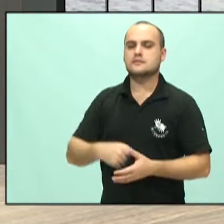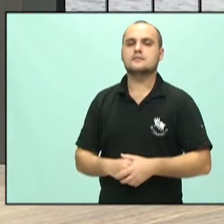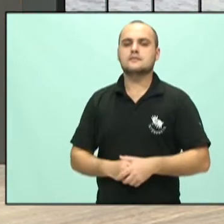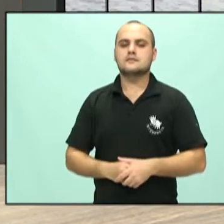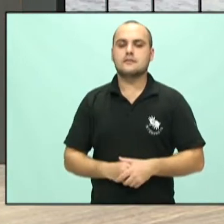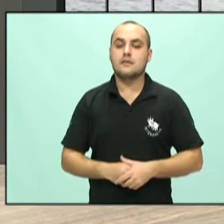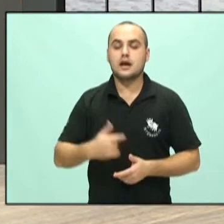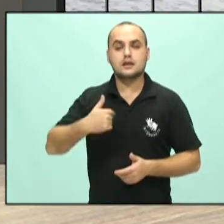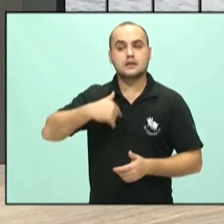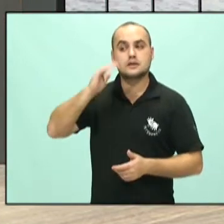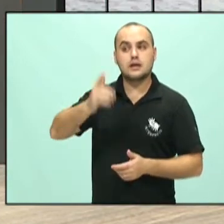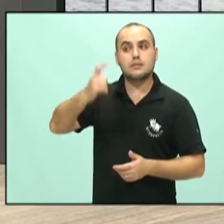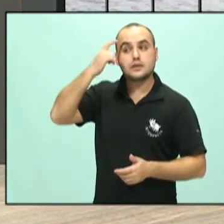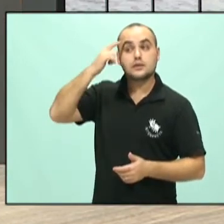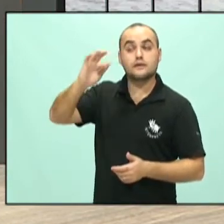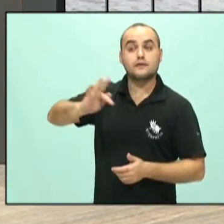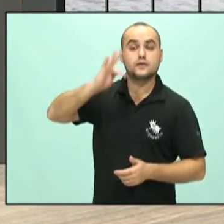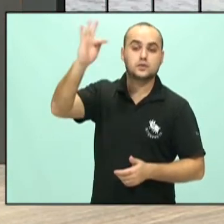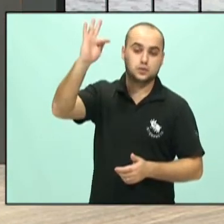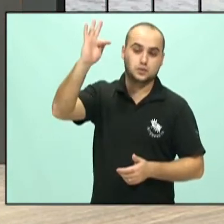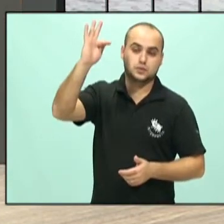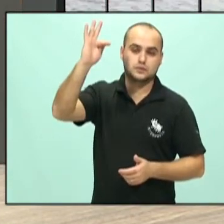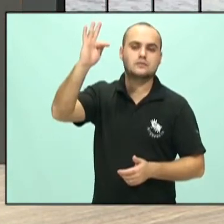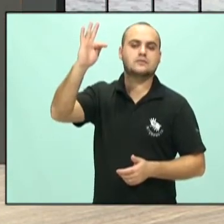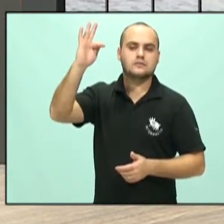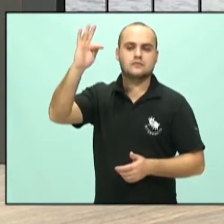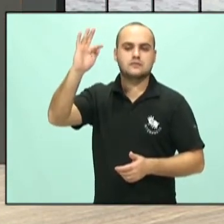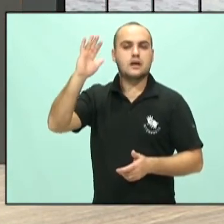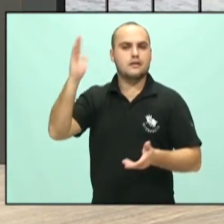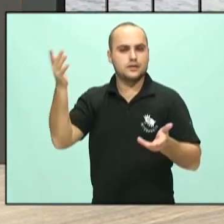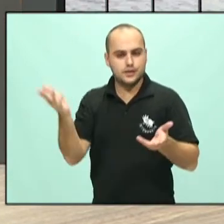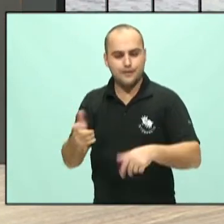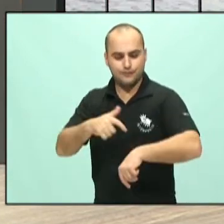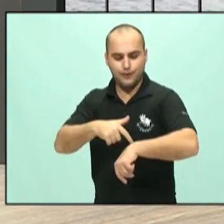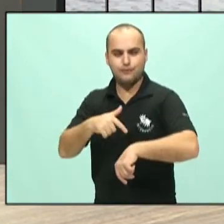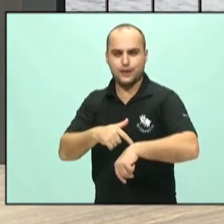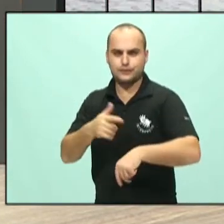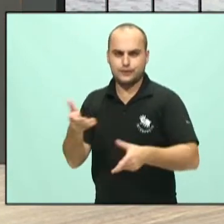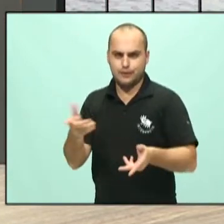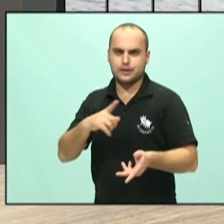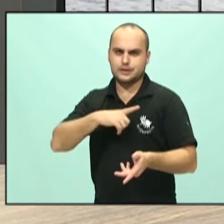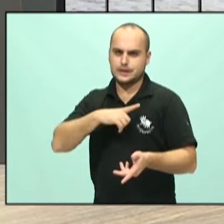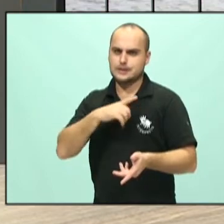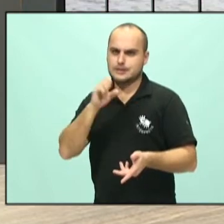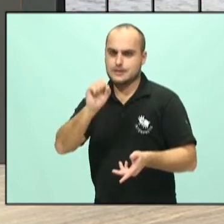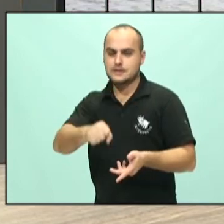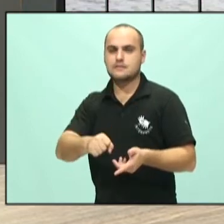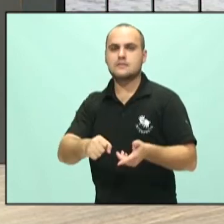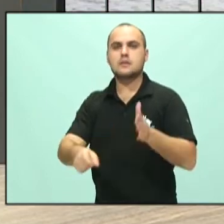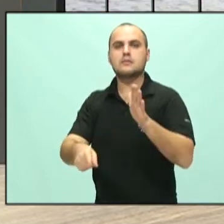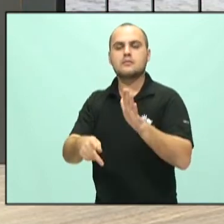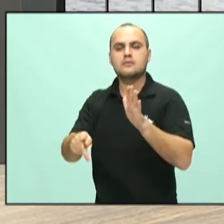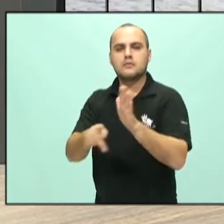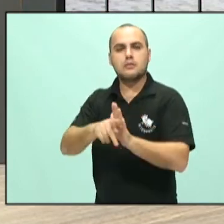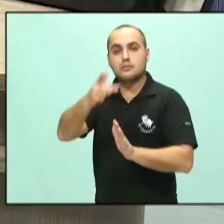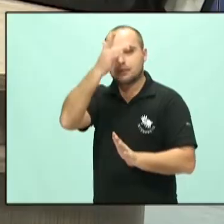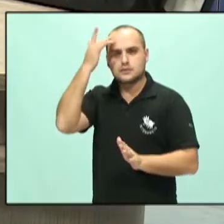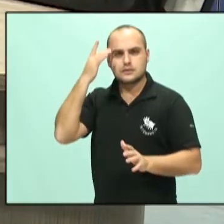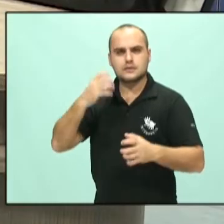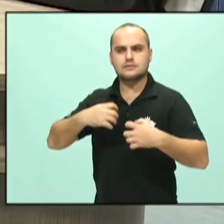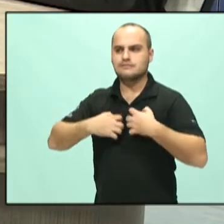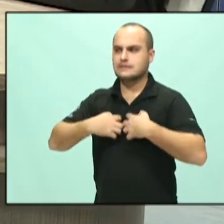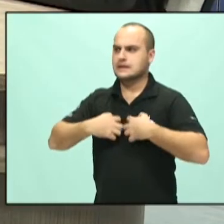projetou no futuro algo que já vem sendo bem atual, né? Que é a questão da ansiedade, das relações